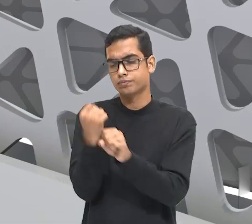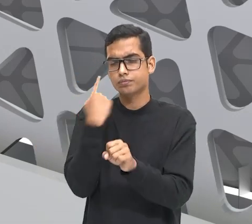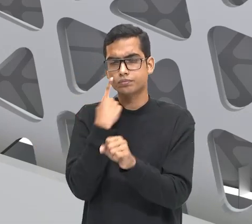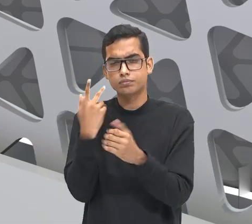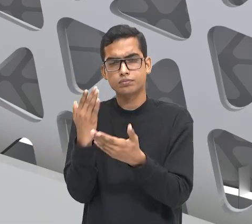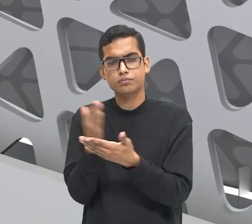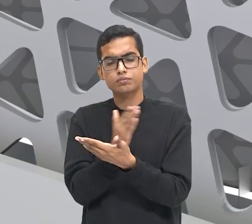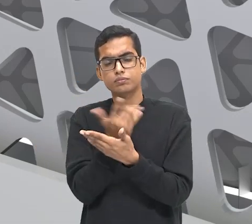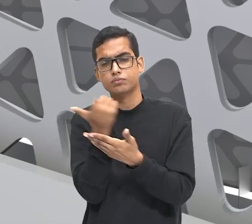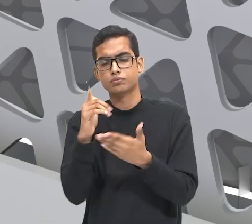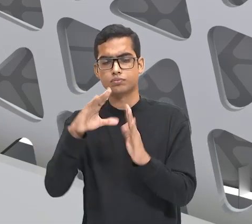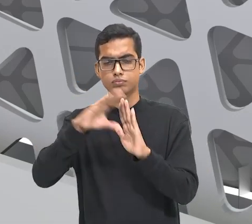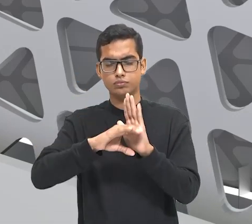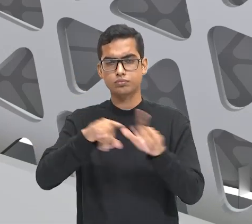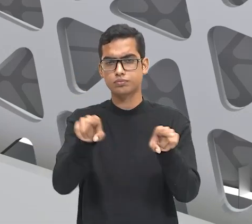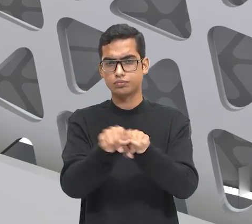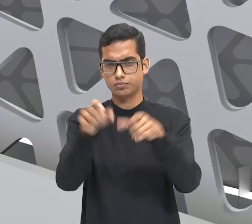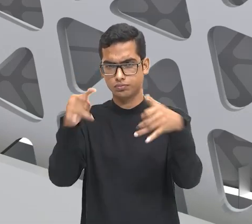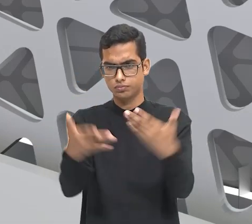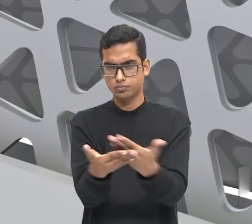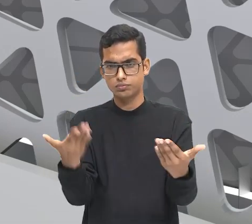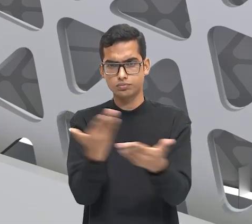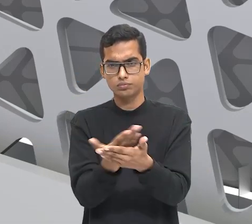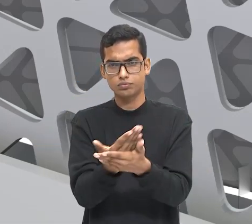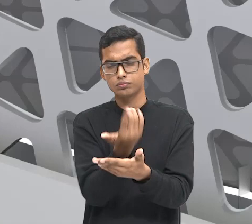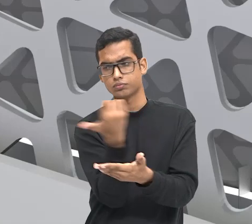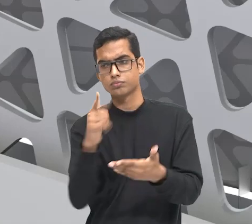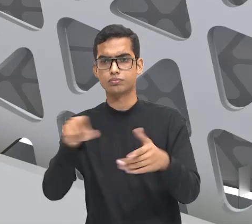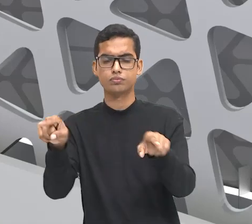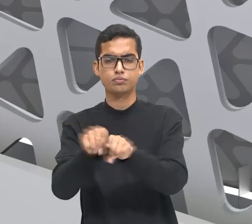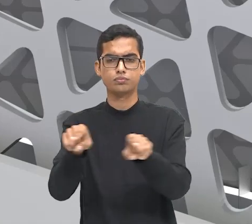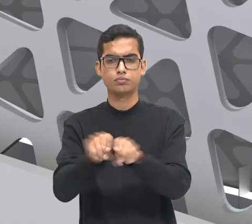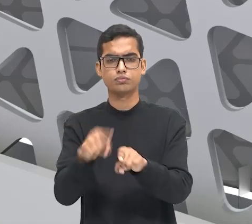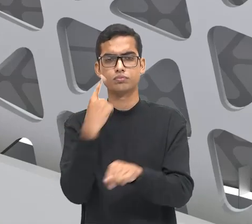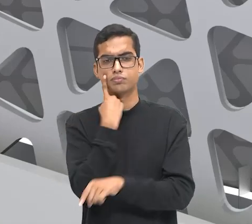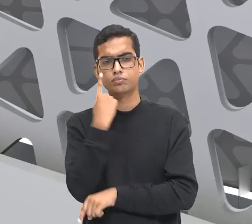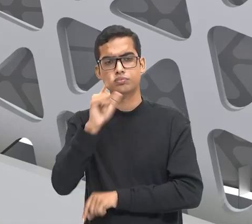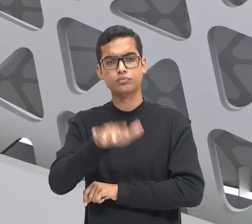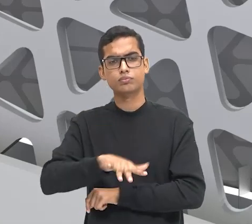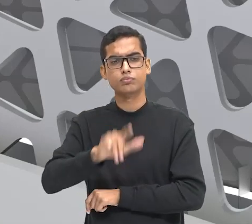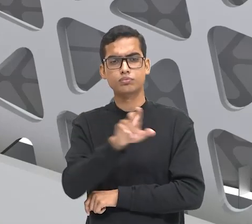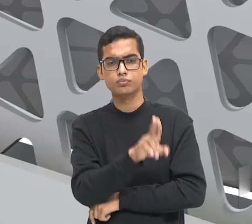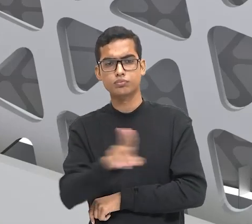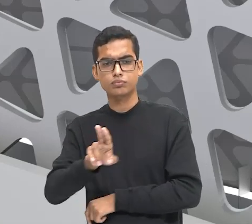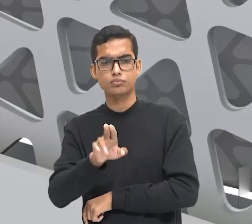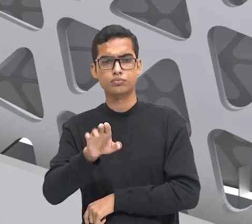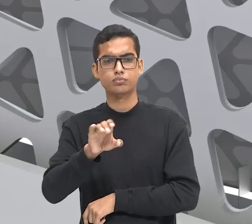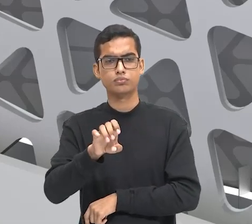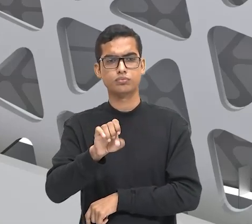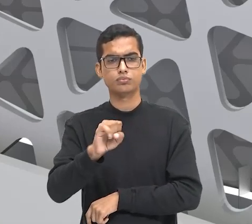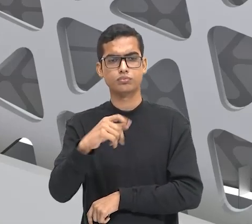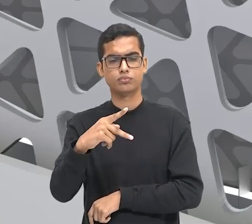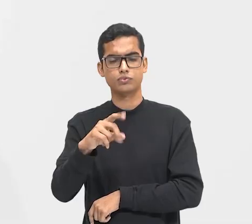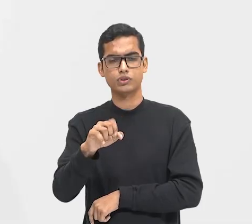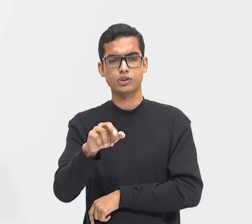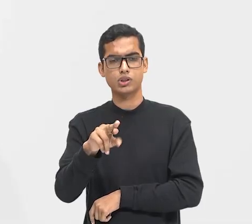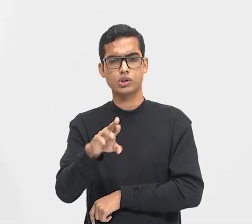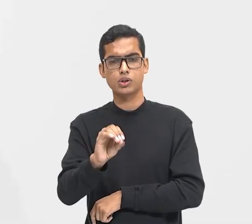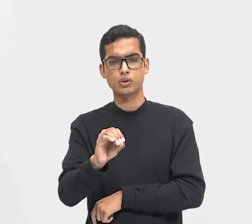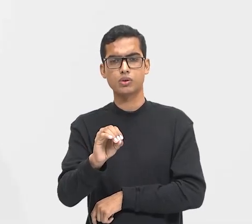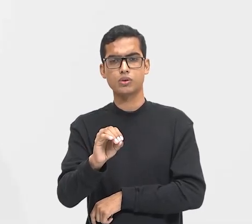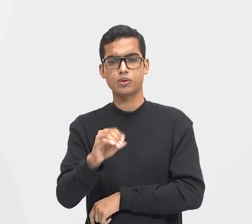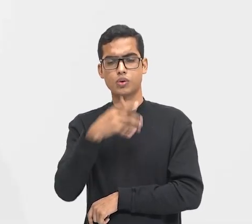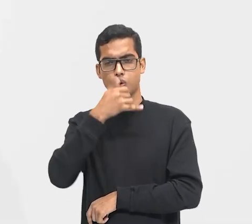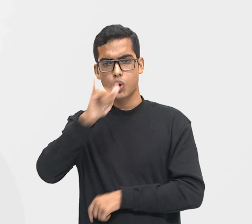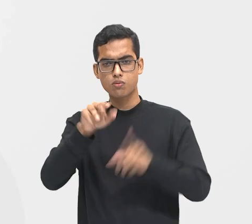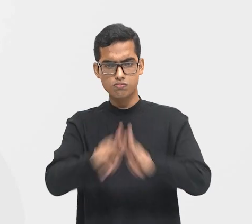ali um outro conceito, né, que também já foi citado em algumas outras aulas, que é o espectro eletromagnético. Observa aí na nossa